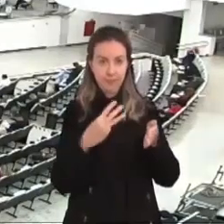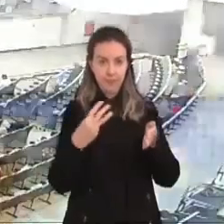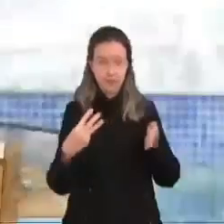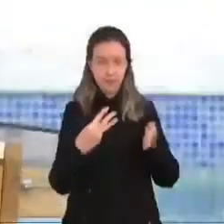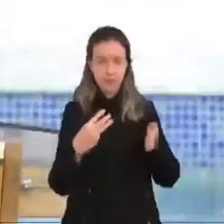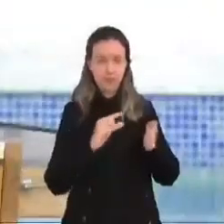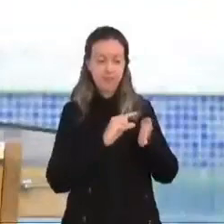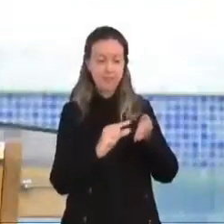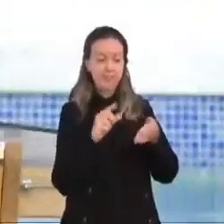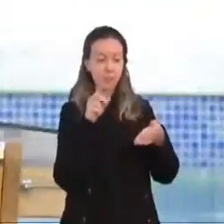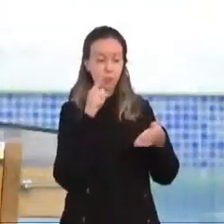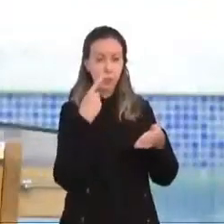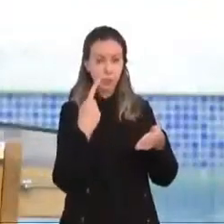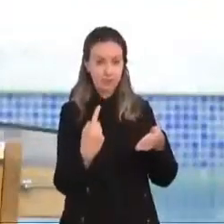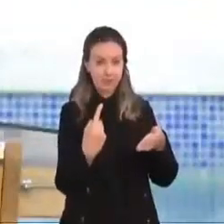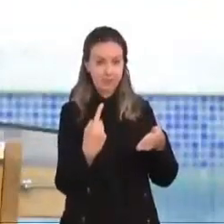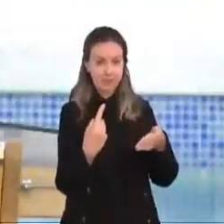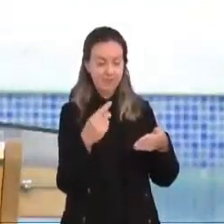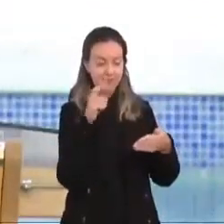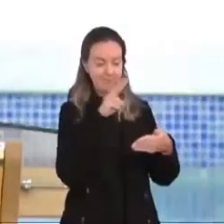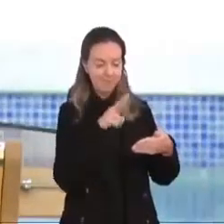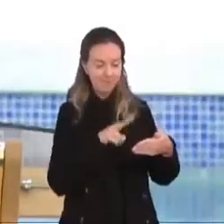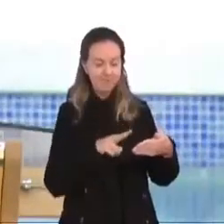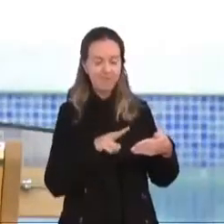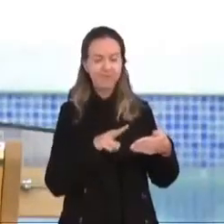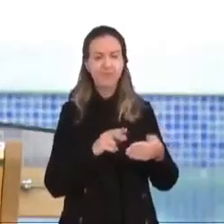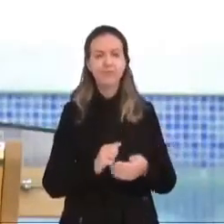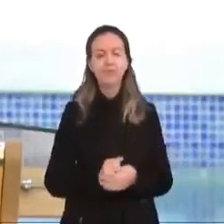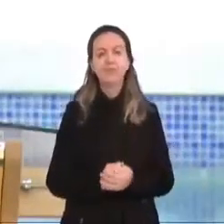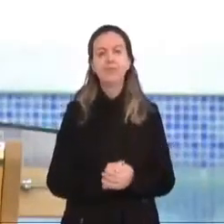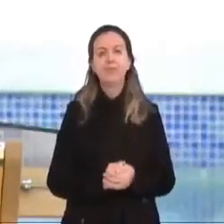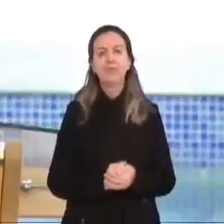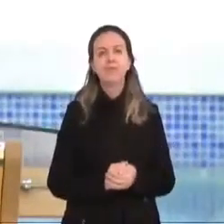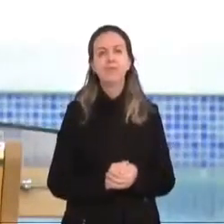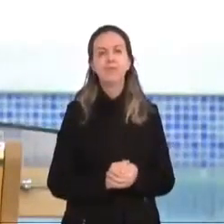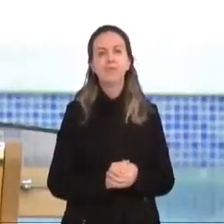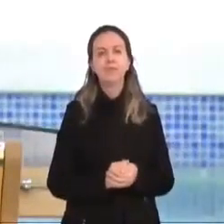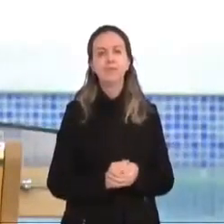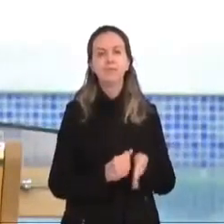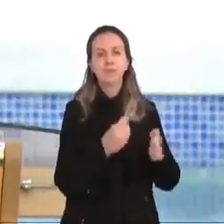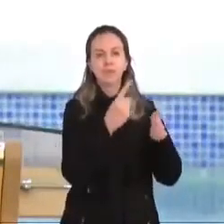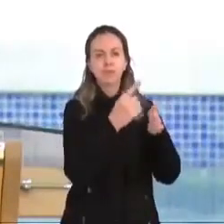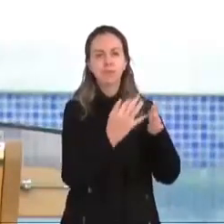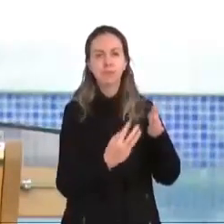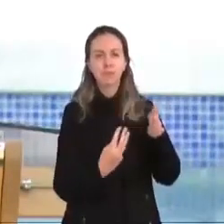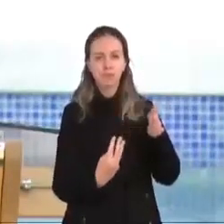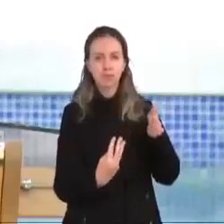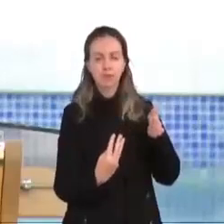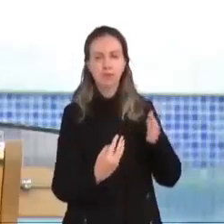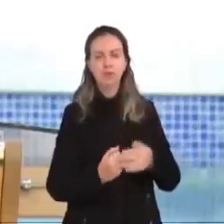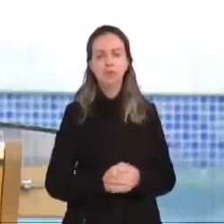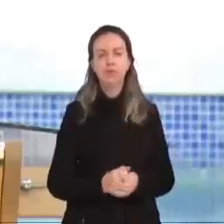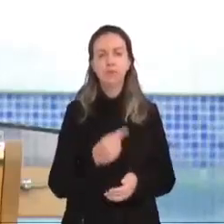deste verso e encerraremos a leitura no verso de número 3.